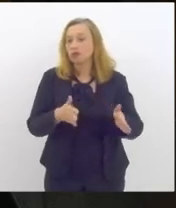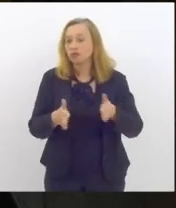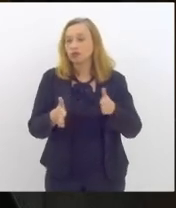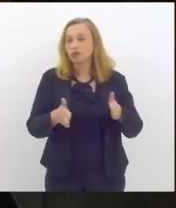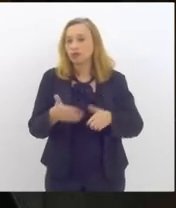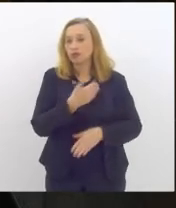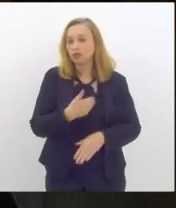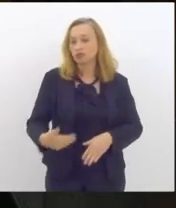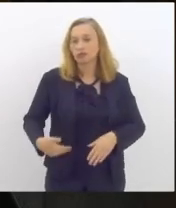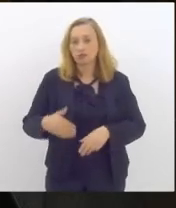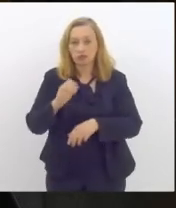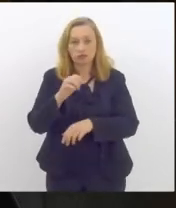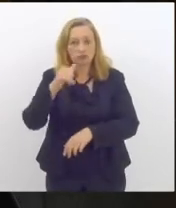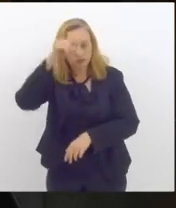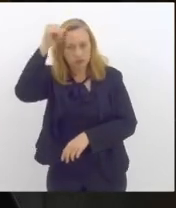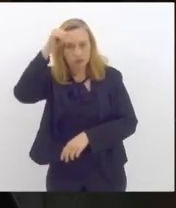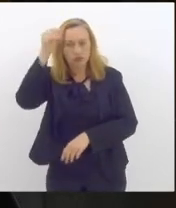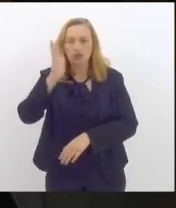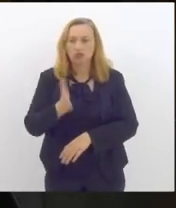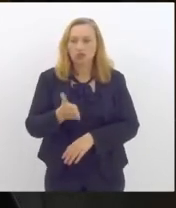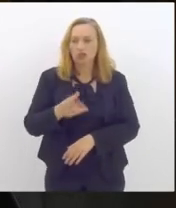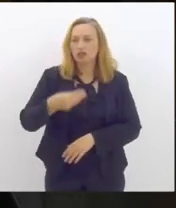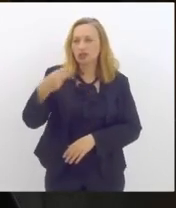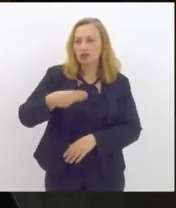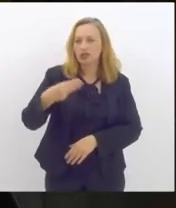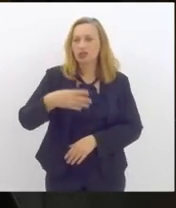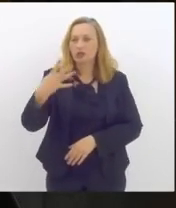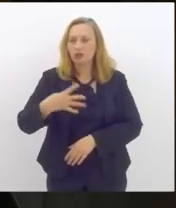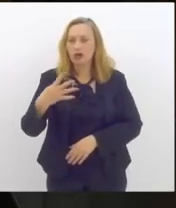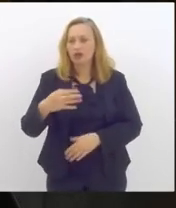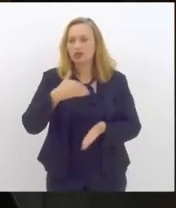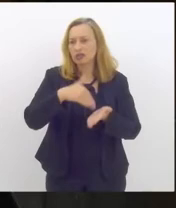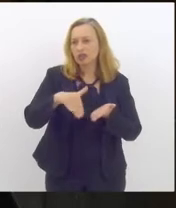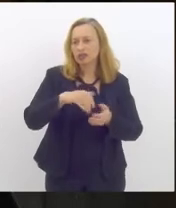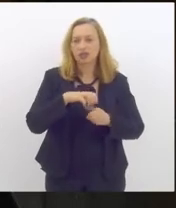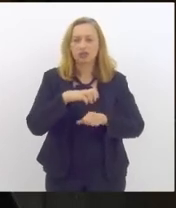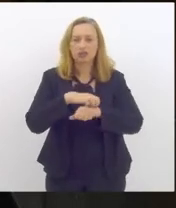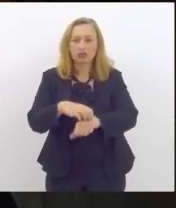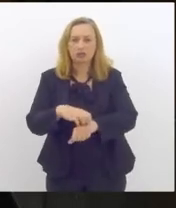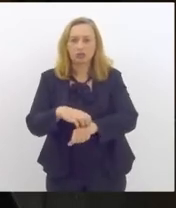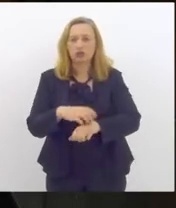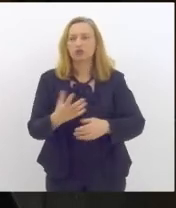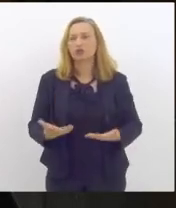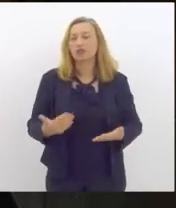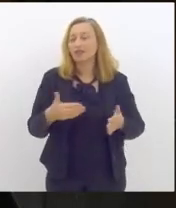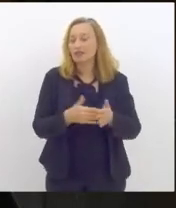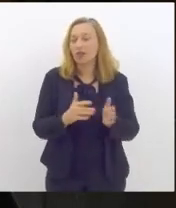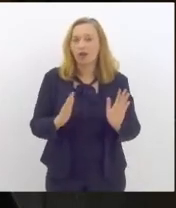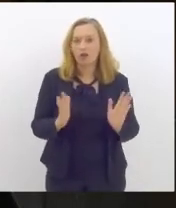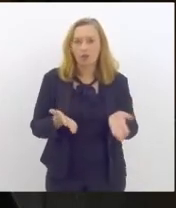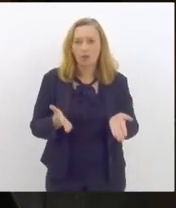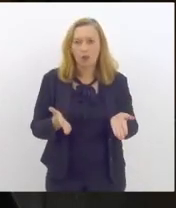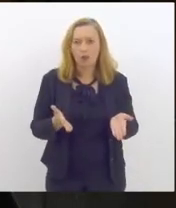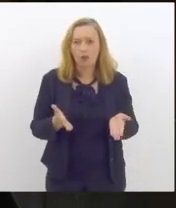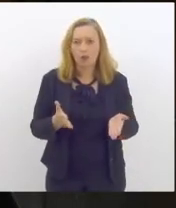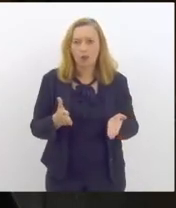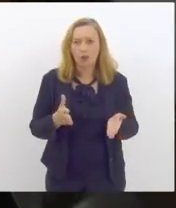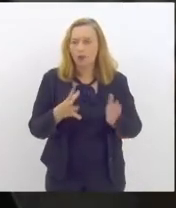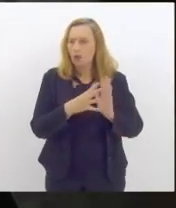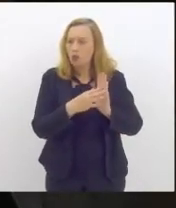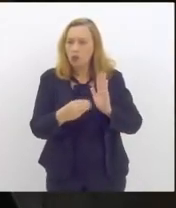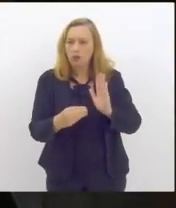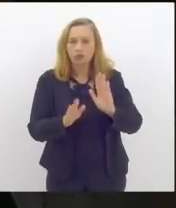governo Cláudio Castro a gente já tá no 3º ou 4º secretário de Transportes e até agora A